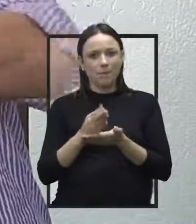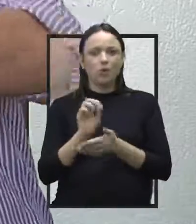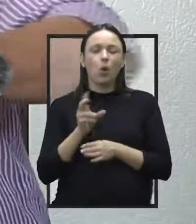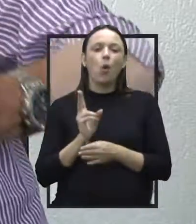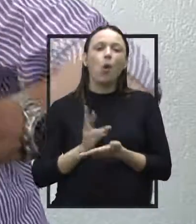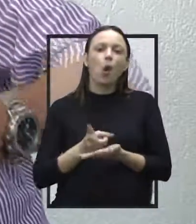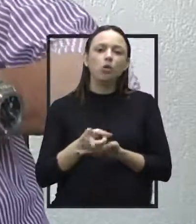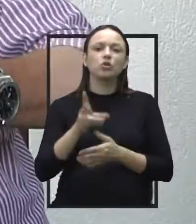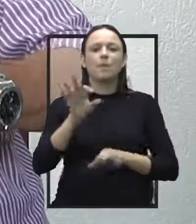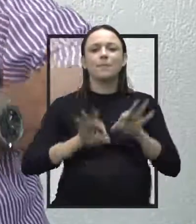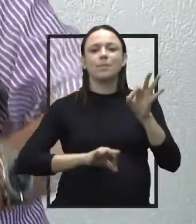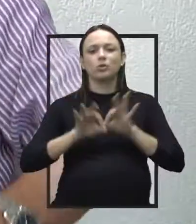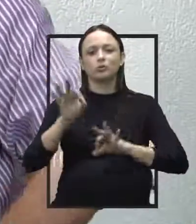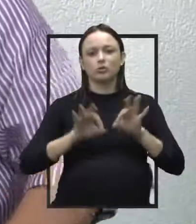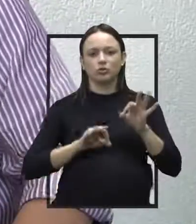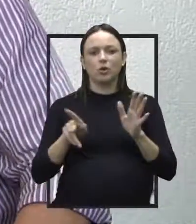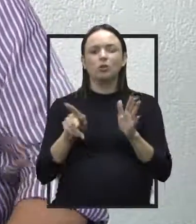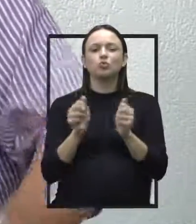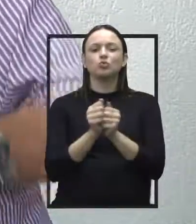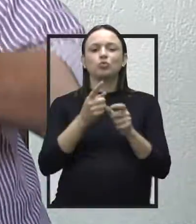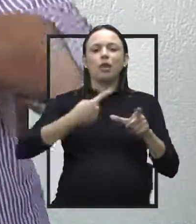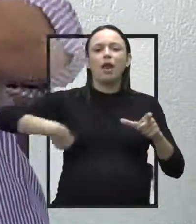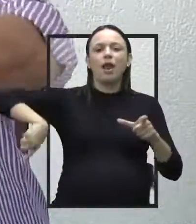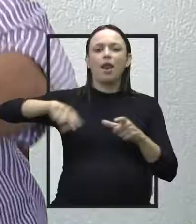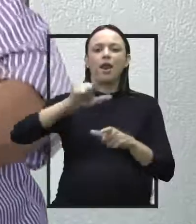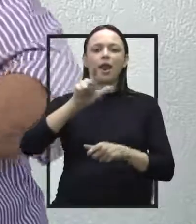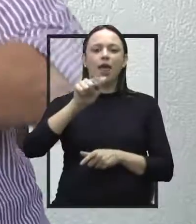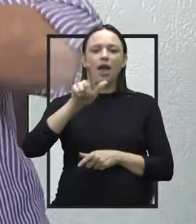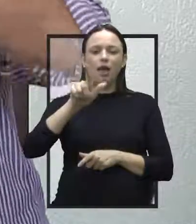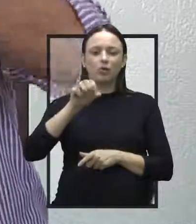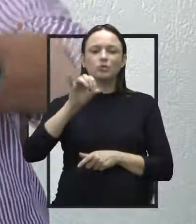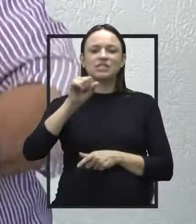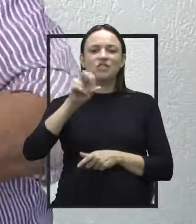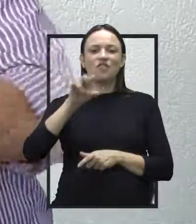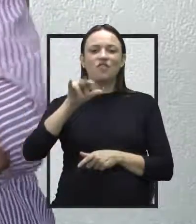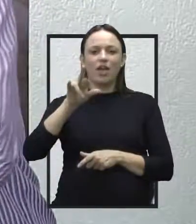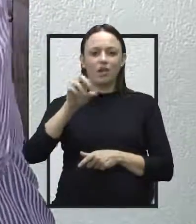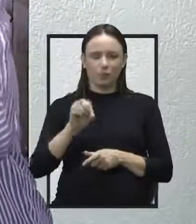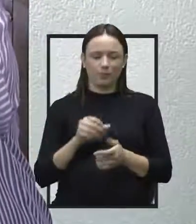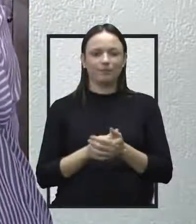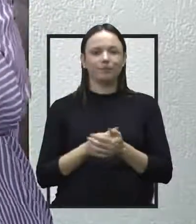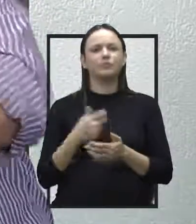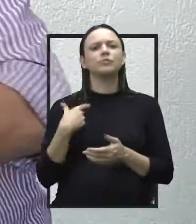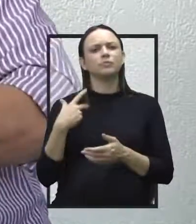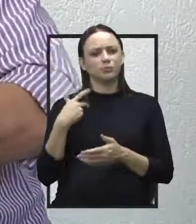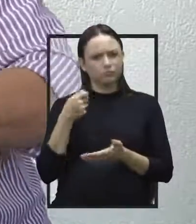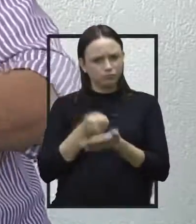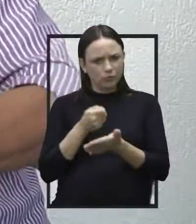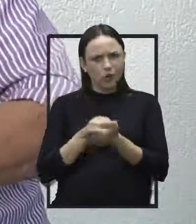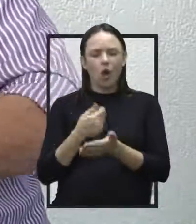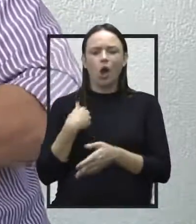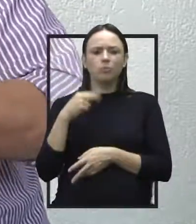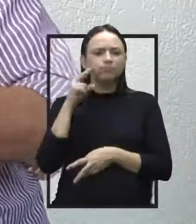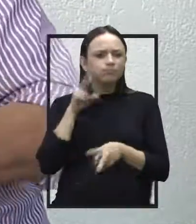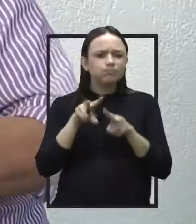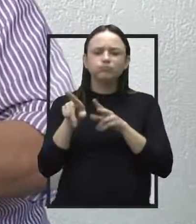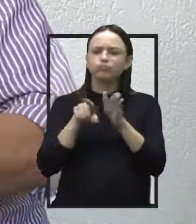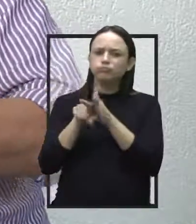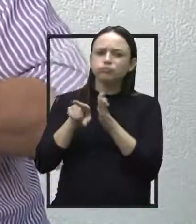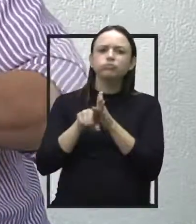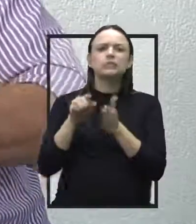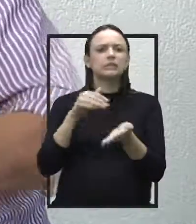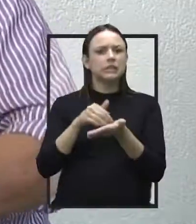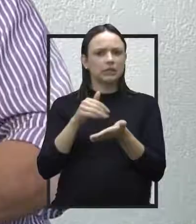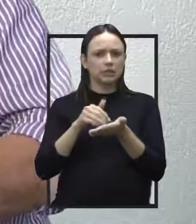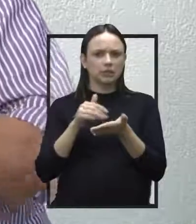continuar o projeto que vem lá do Lago do Silvério. Nós estamos em cima, estamos olhando, procurando conversar com secretários, inclusive,